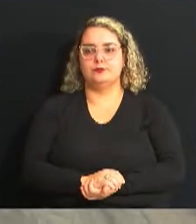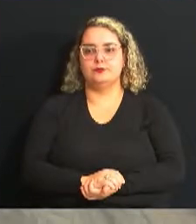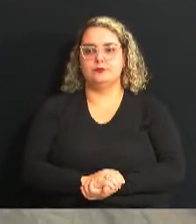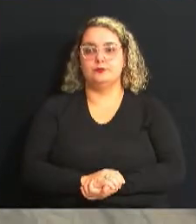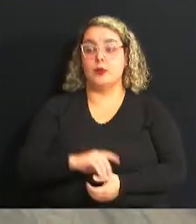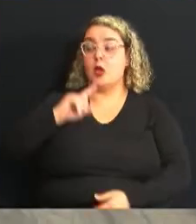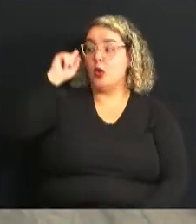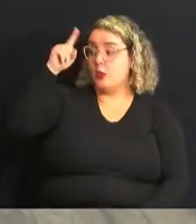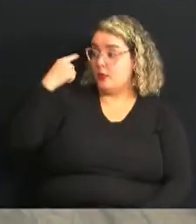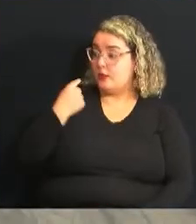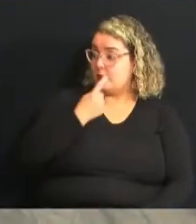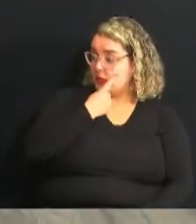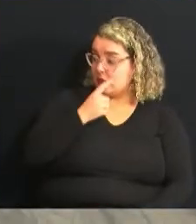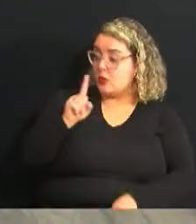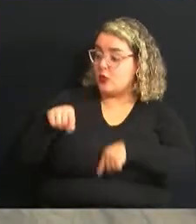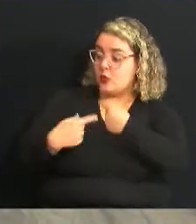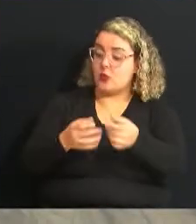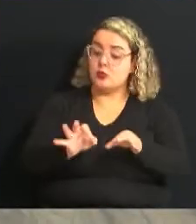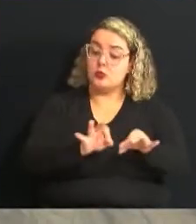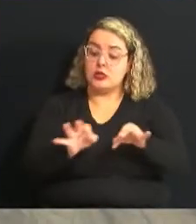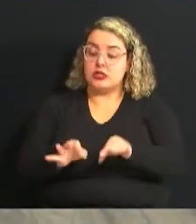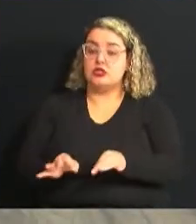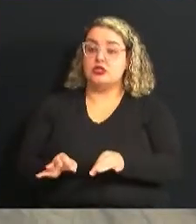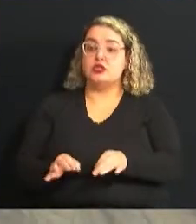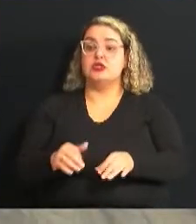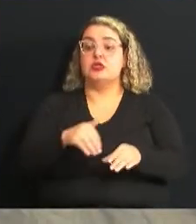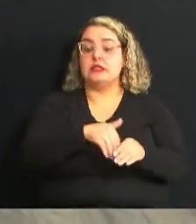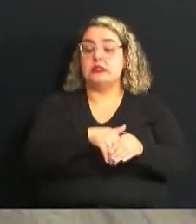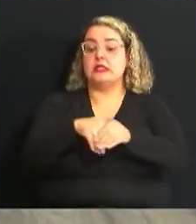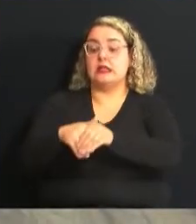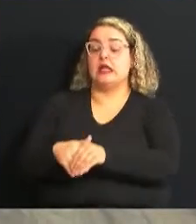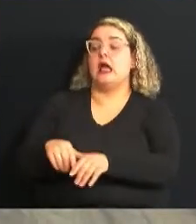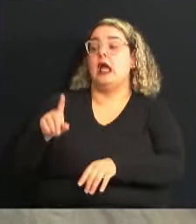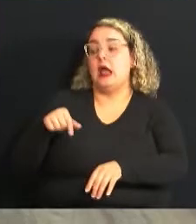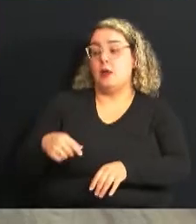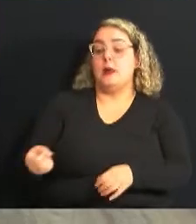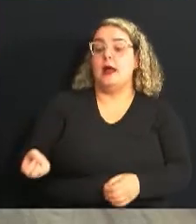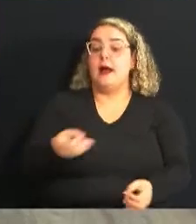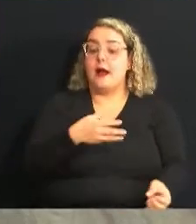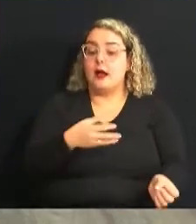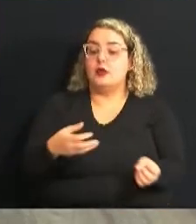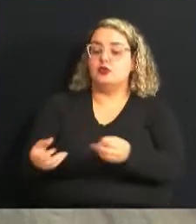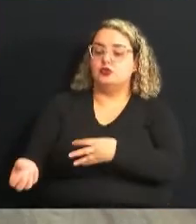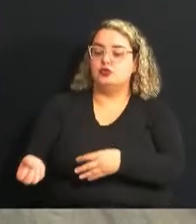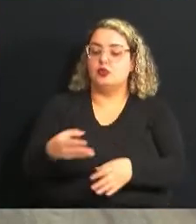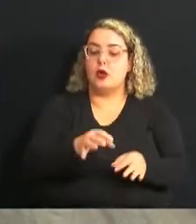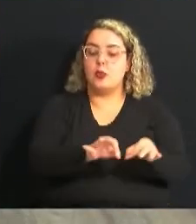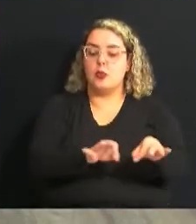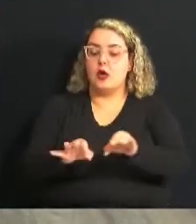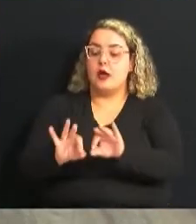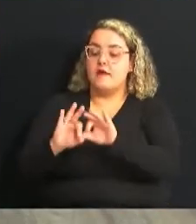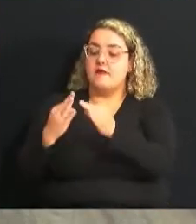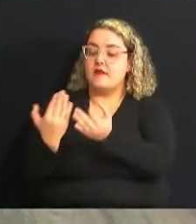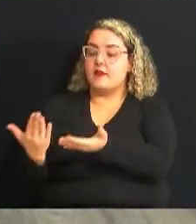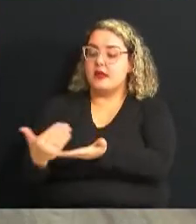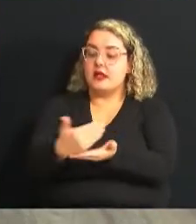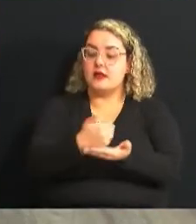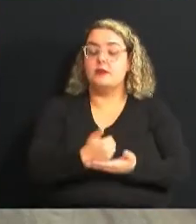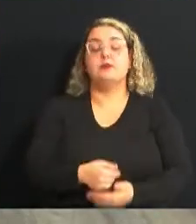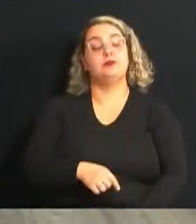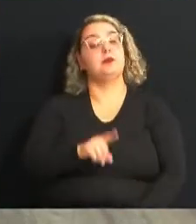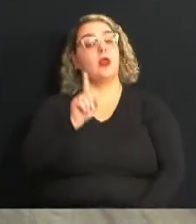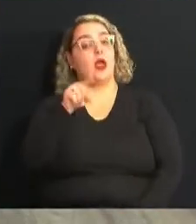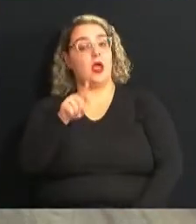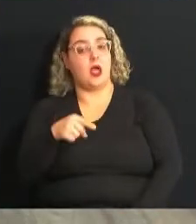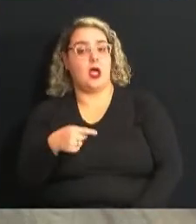Mirna, outro projeto que estava em votação era uma atualização do programa Família Acolhedora.